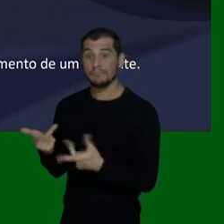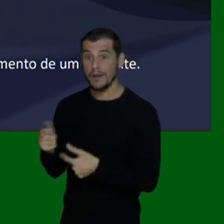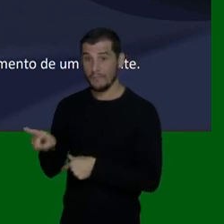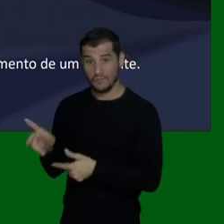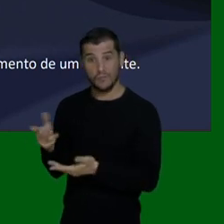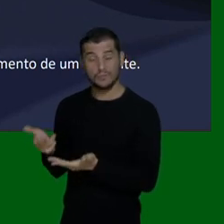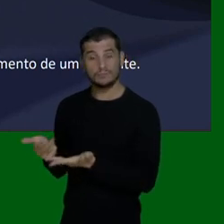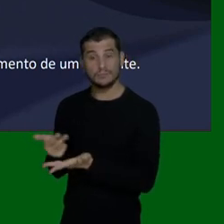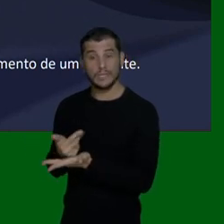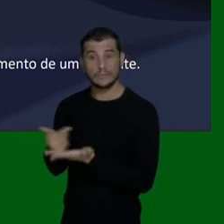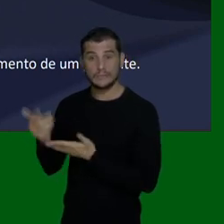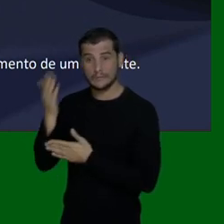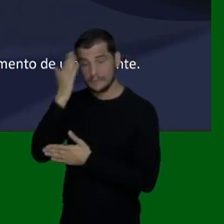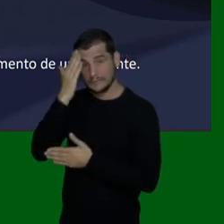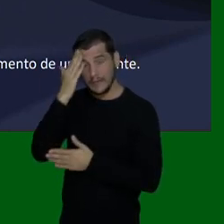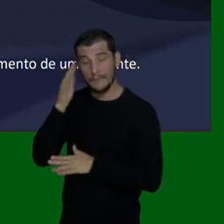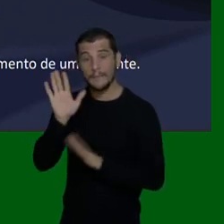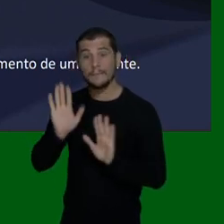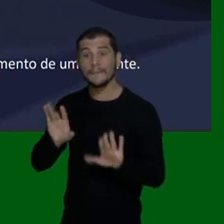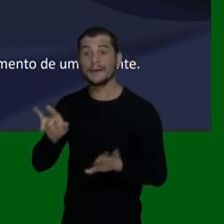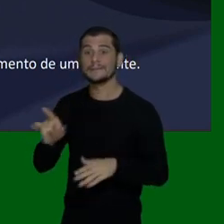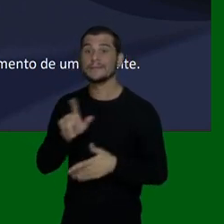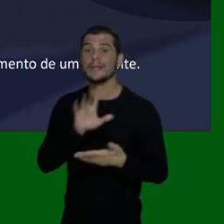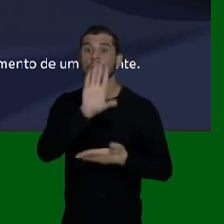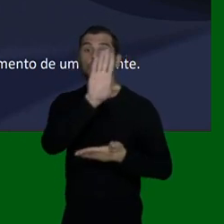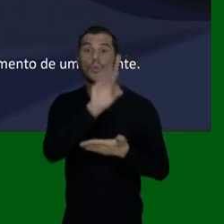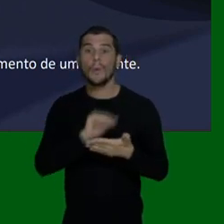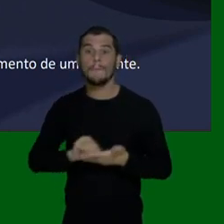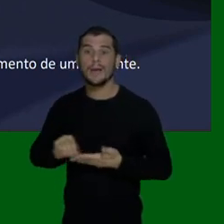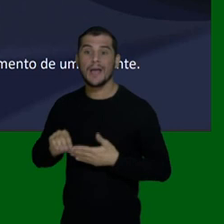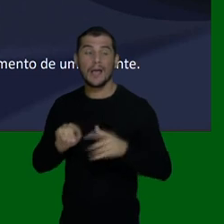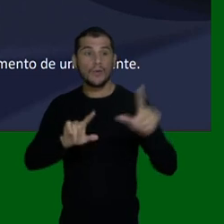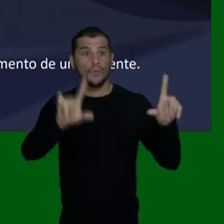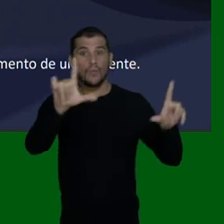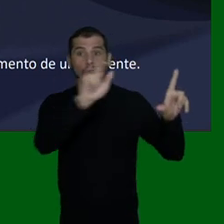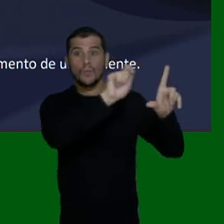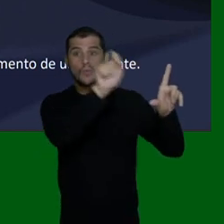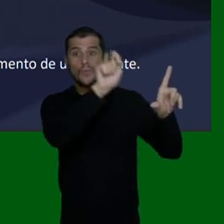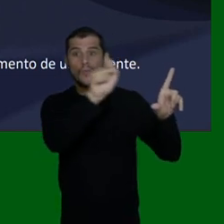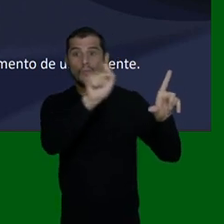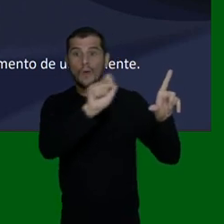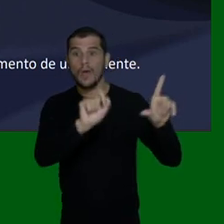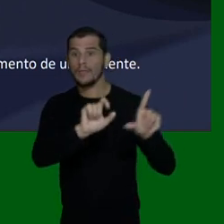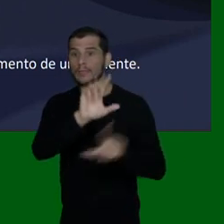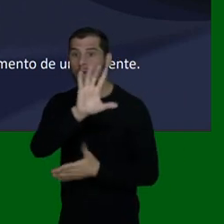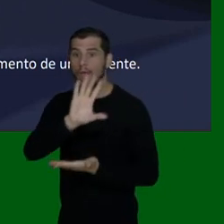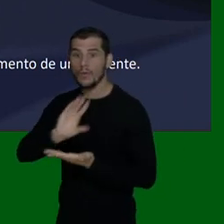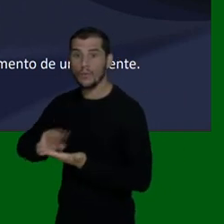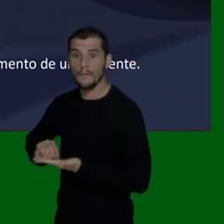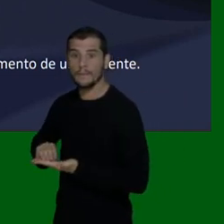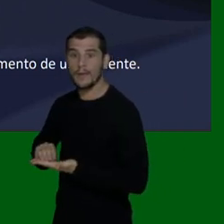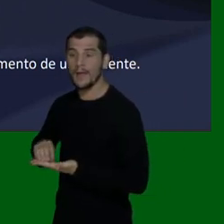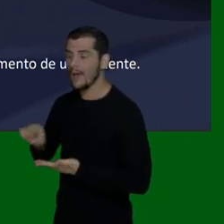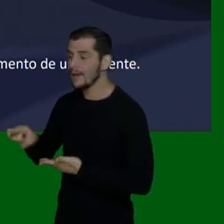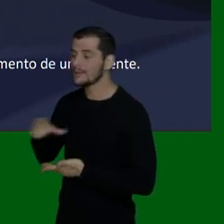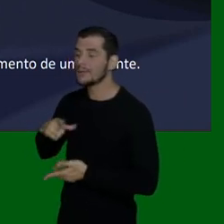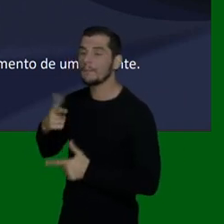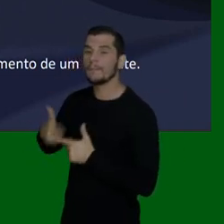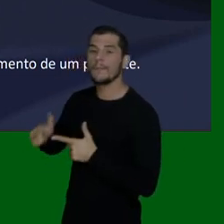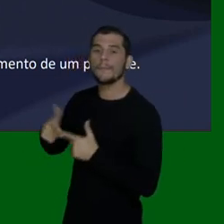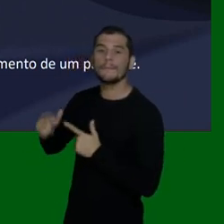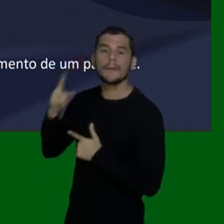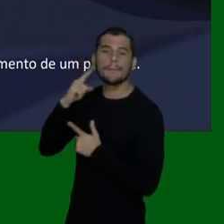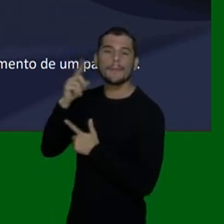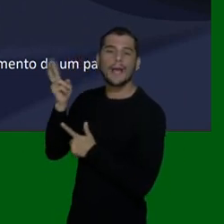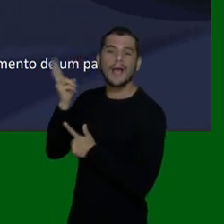desenhista mas ele só copiava porque ele ficou lá no fundinho da sala ele tinha laudo de disléxico E